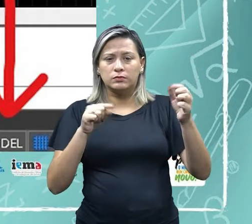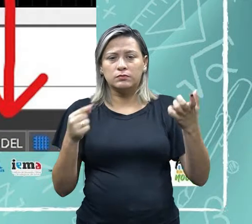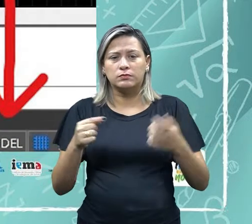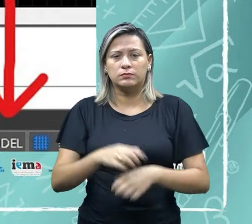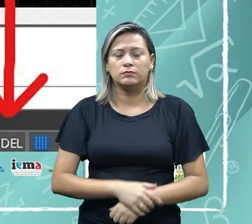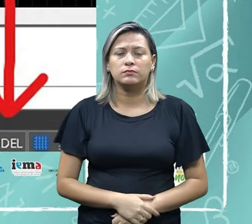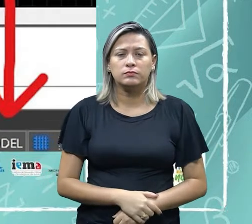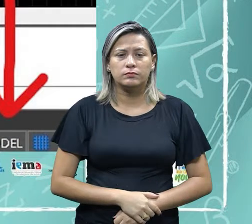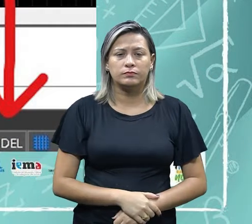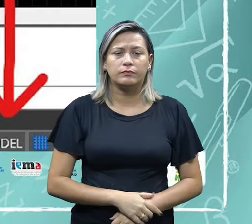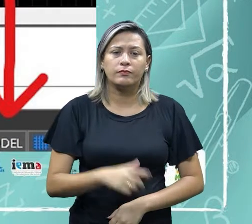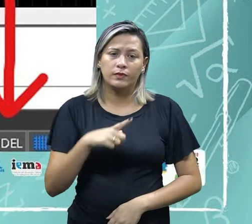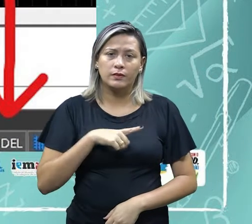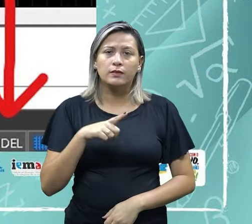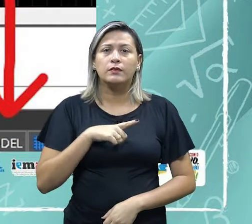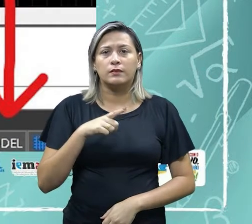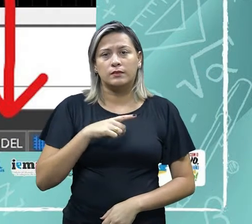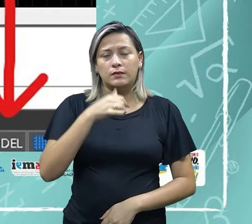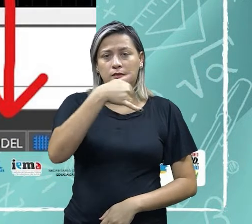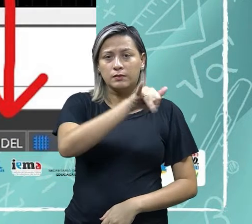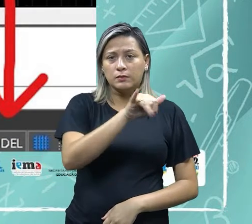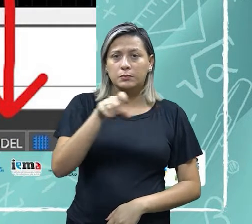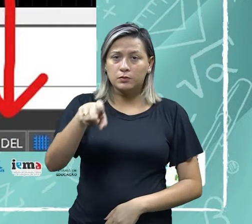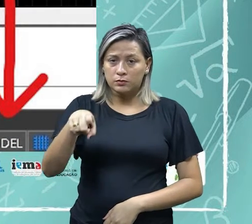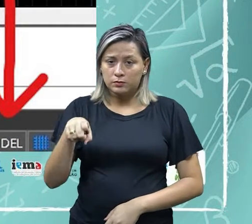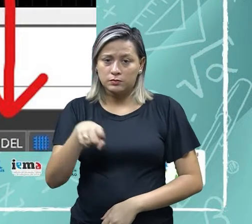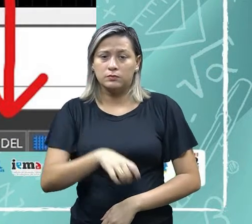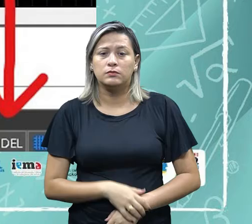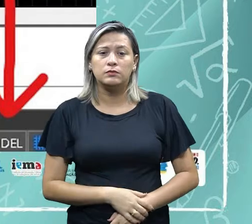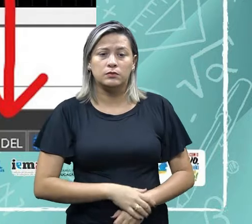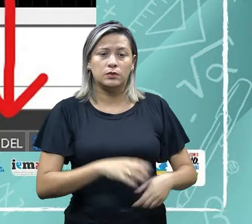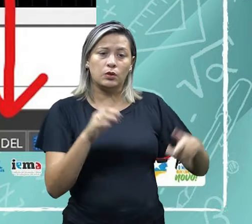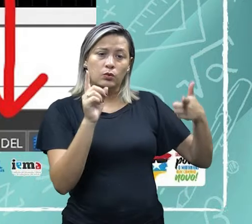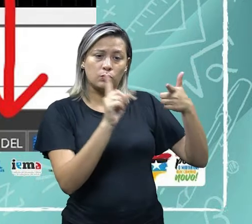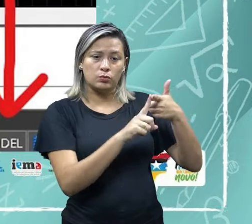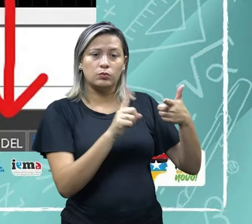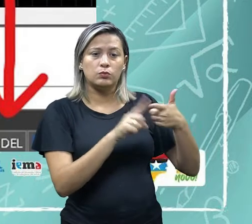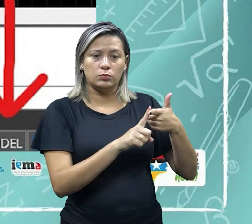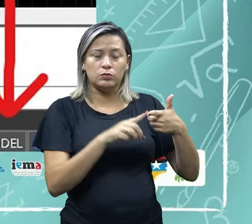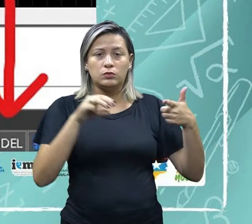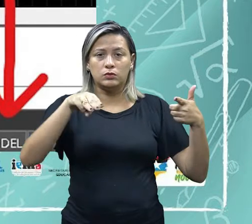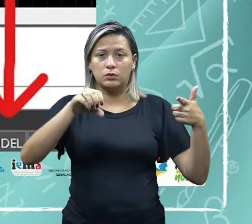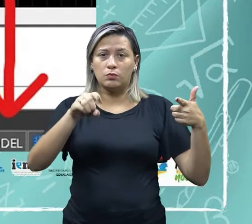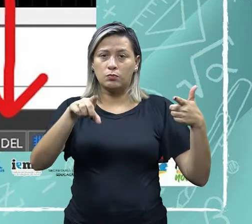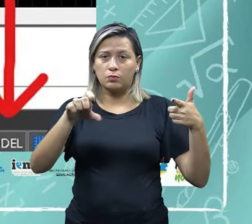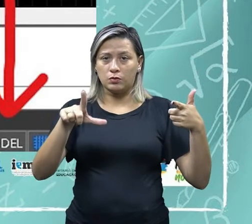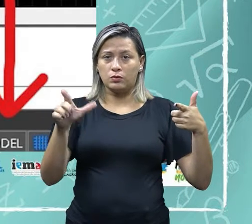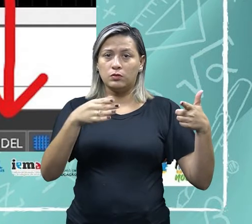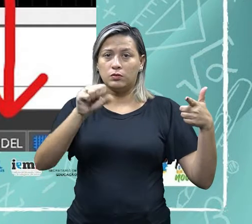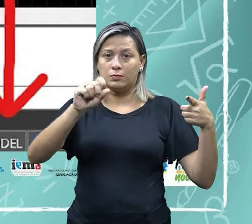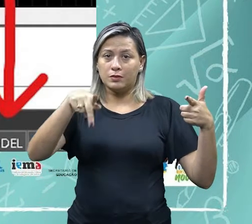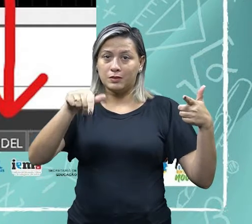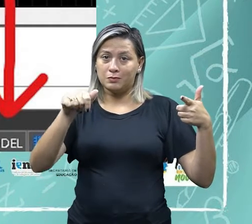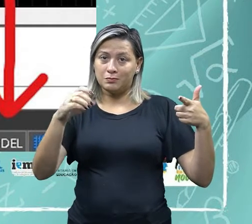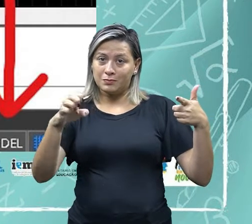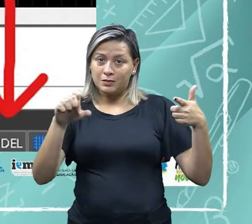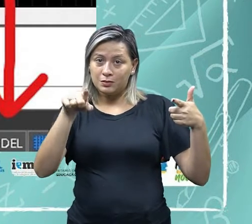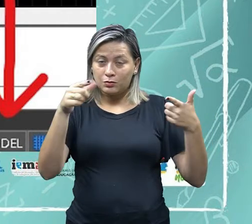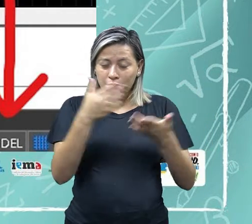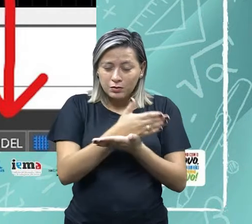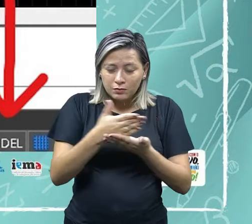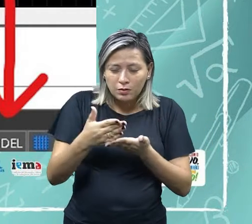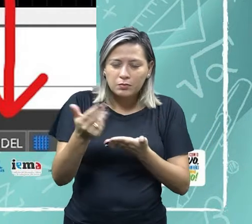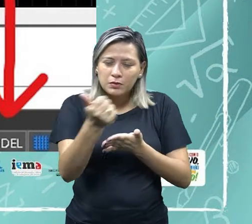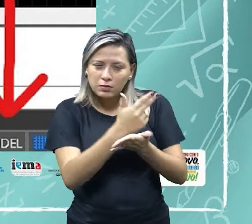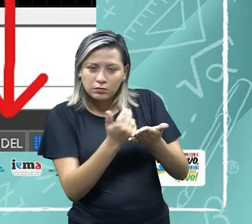com dois eixos, né, X e Y. O número 2 é o Model Space, é a página em que você vai